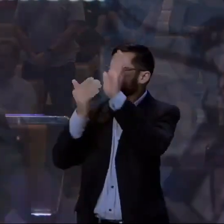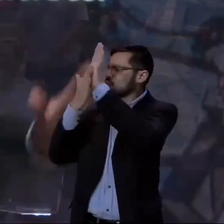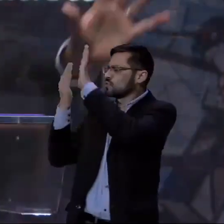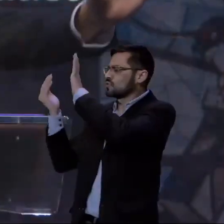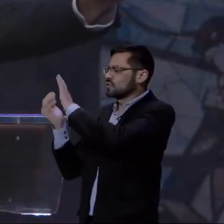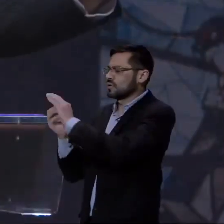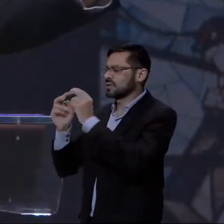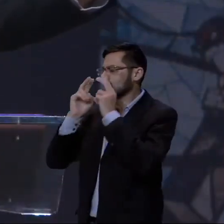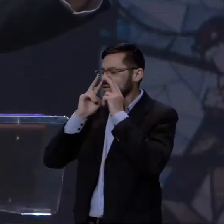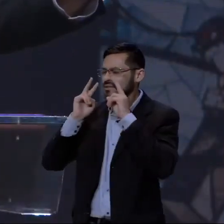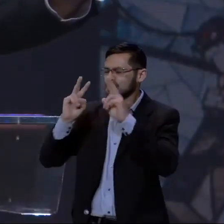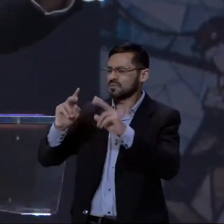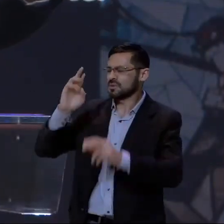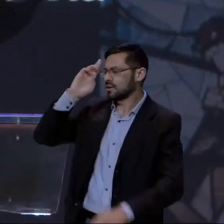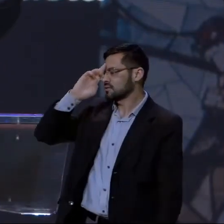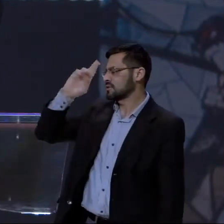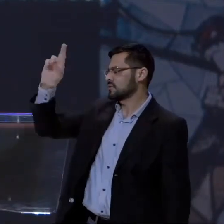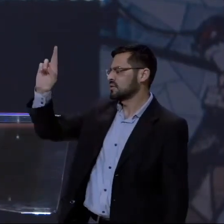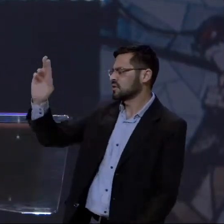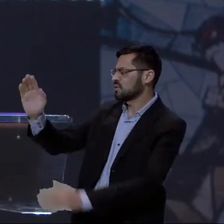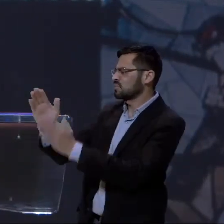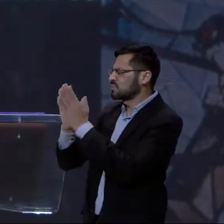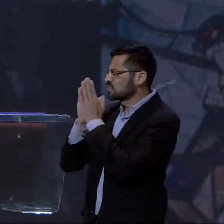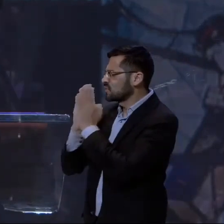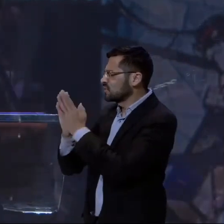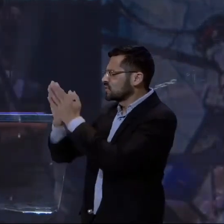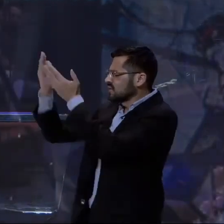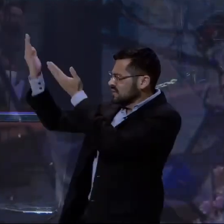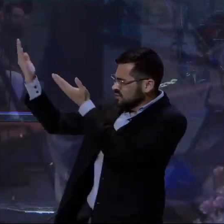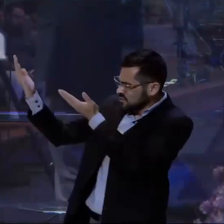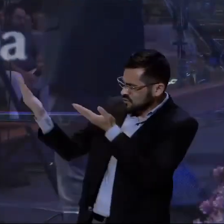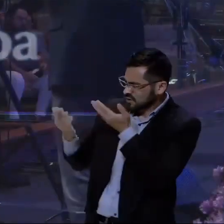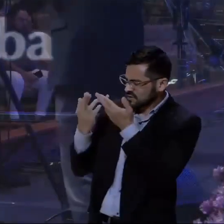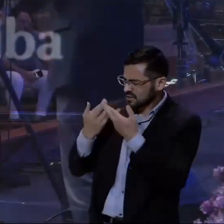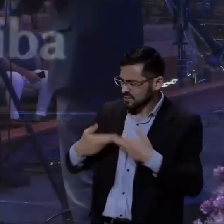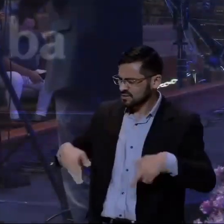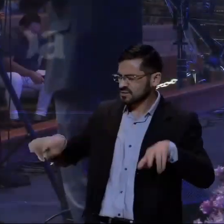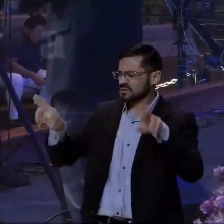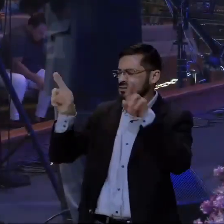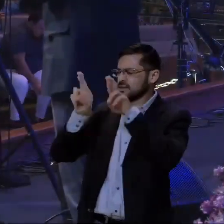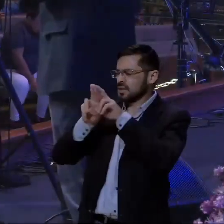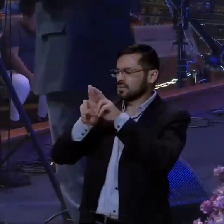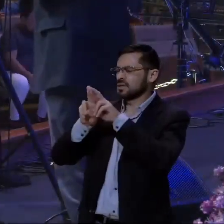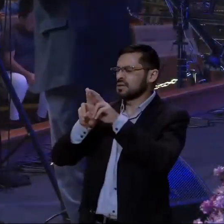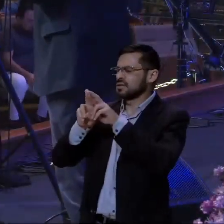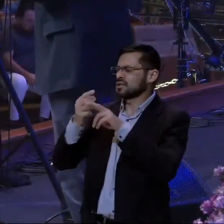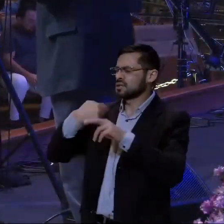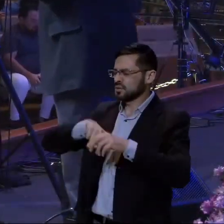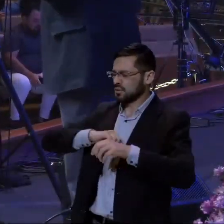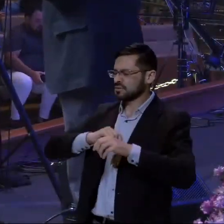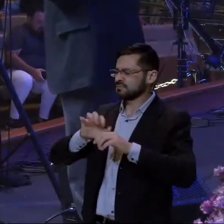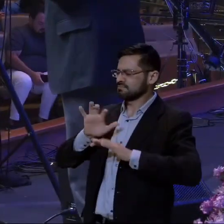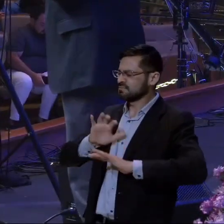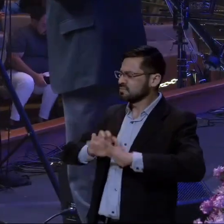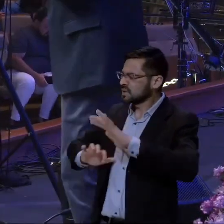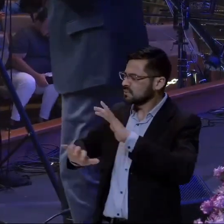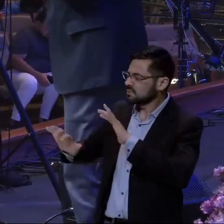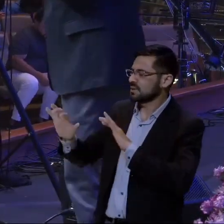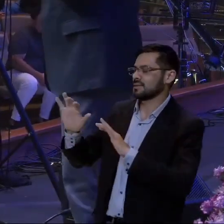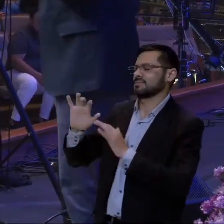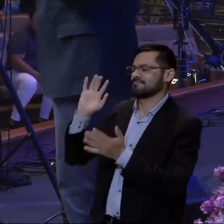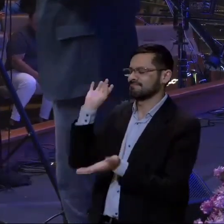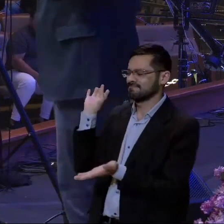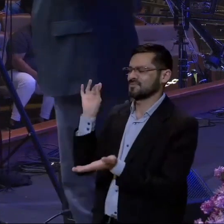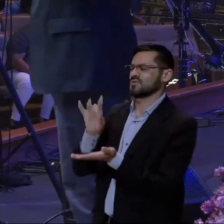do Senhor. Então hoje, Deus, restaura a nossa vida, para que a gente esteja pronto, Deus,